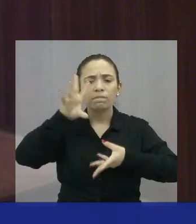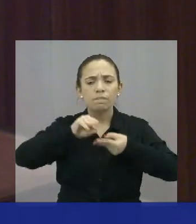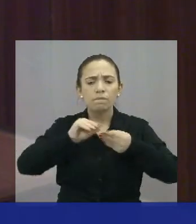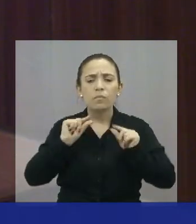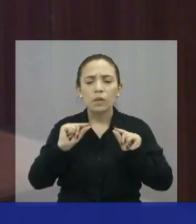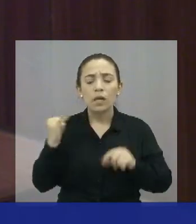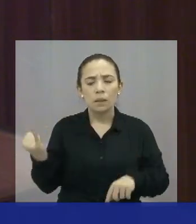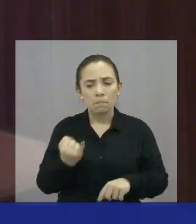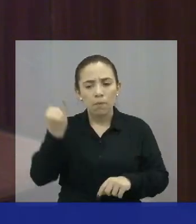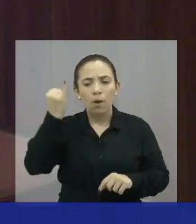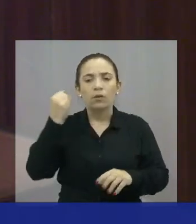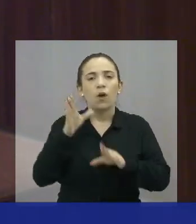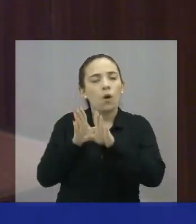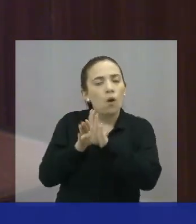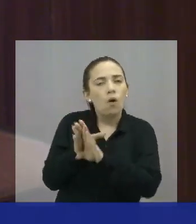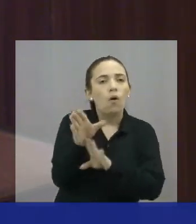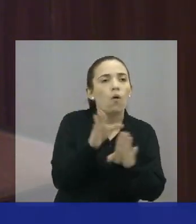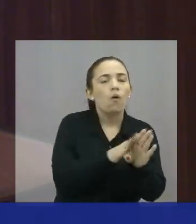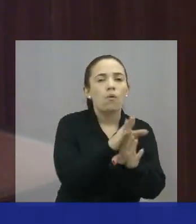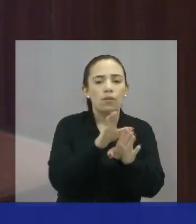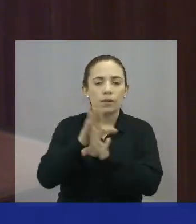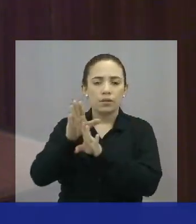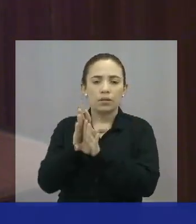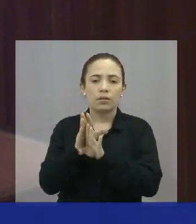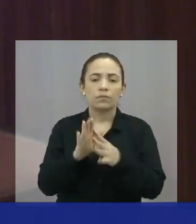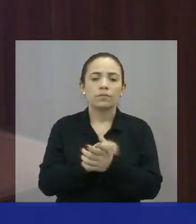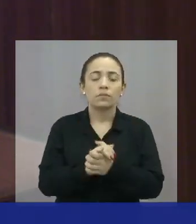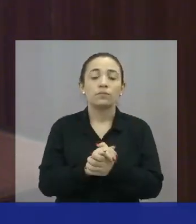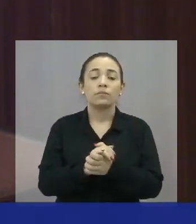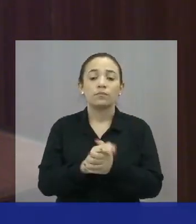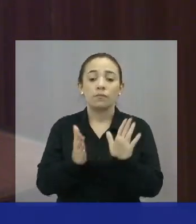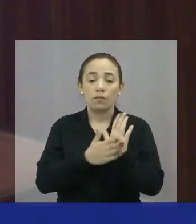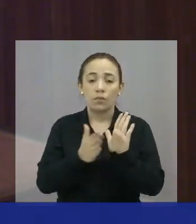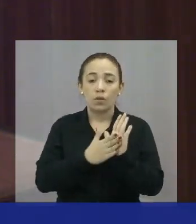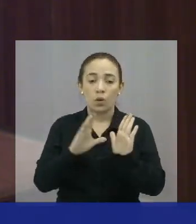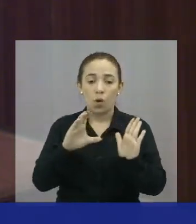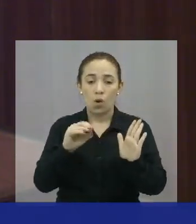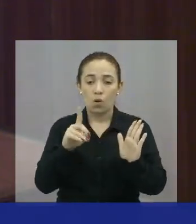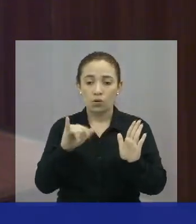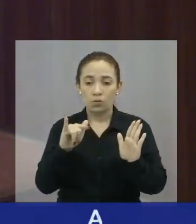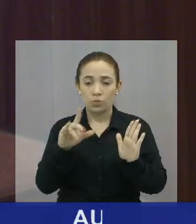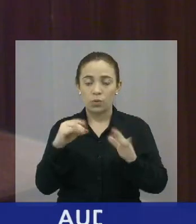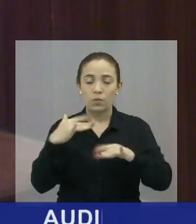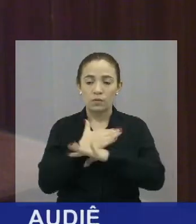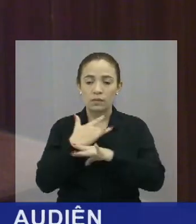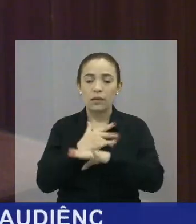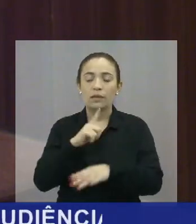a advertência para todas as infrações. O Código da Cidade, ele traz